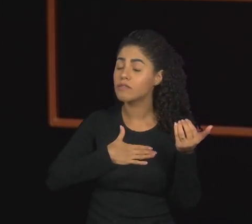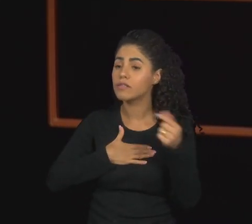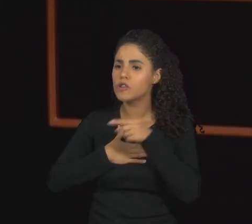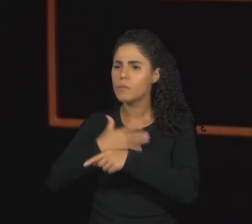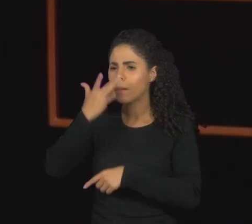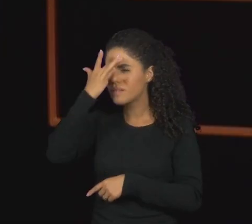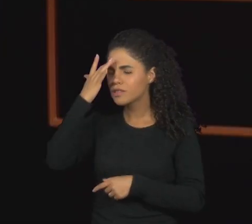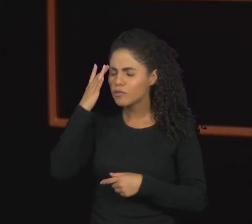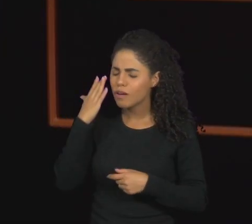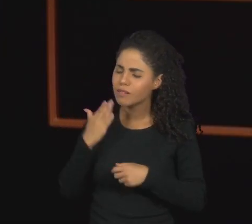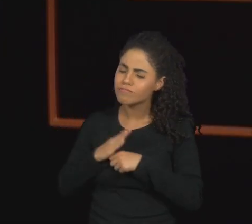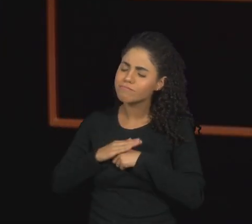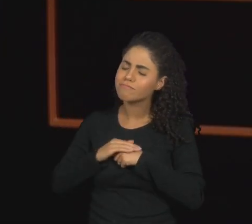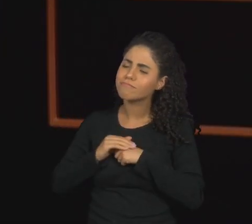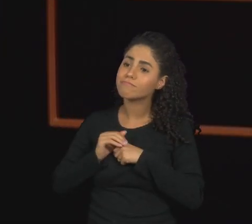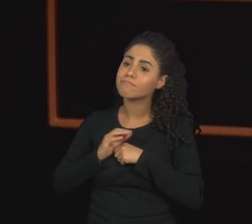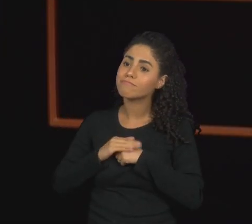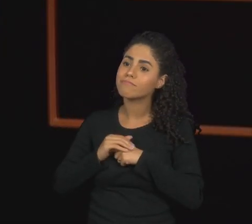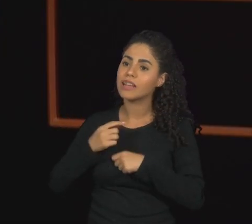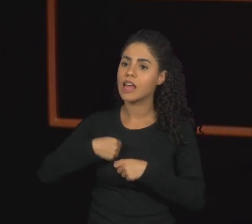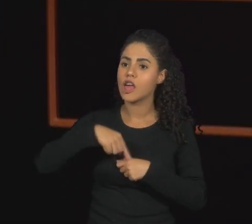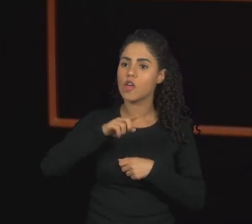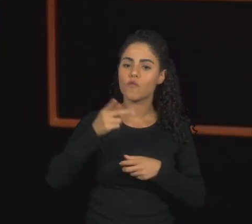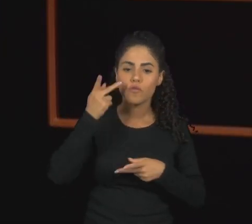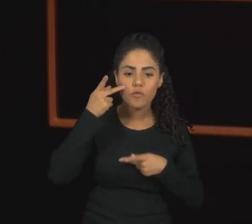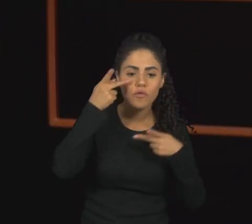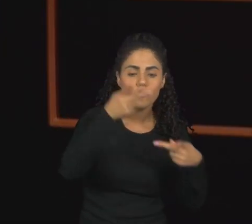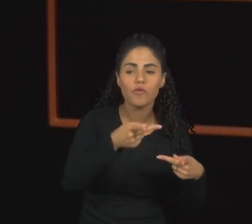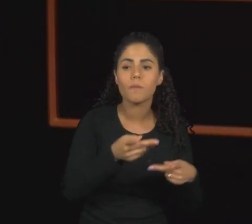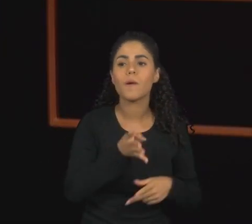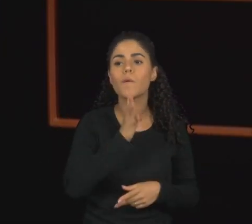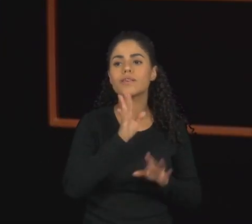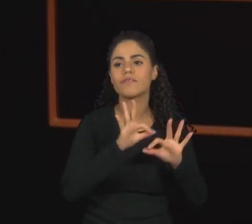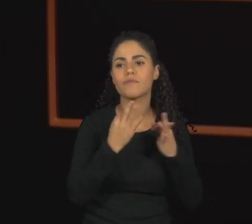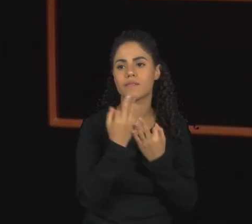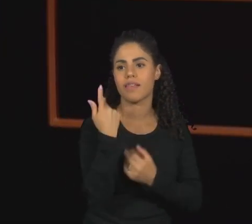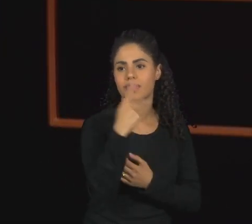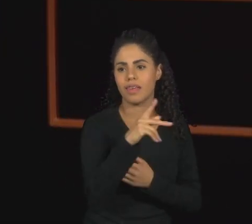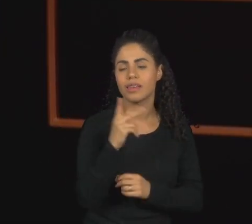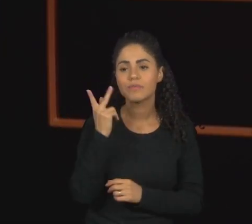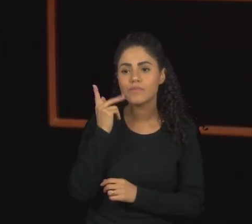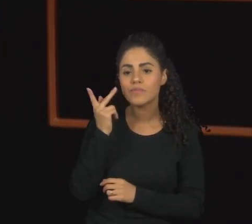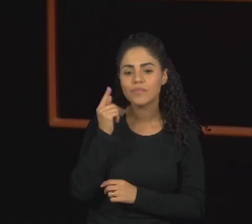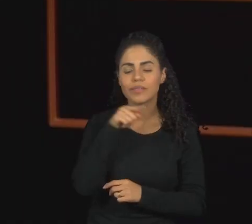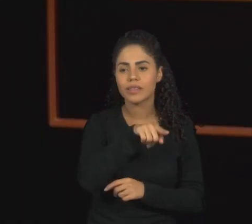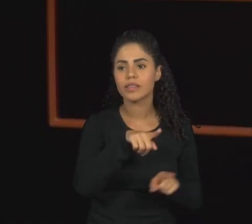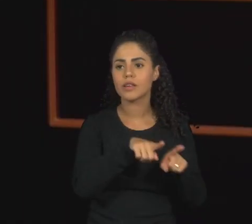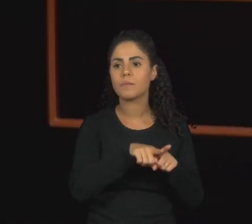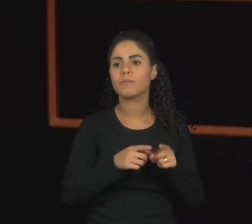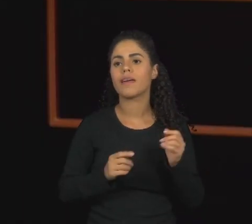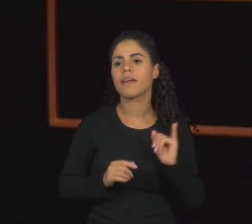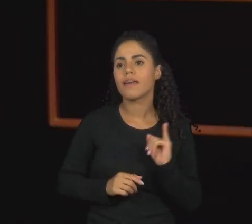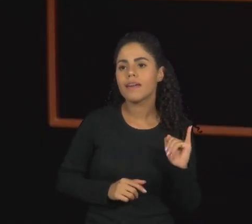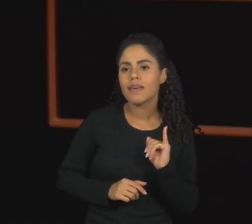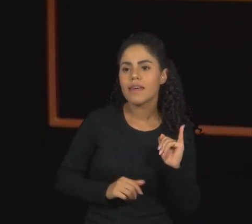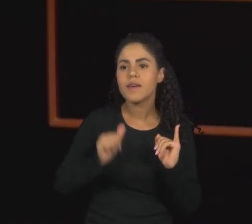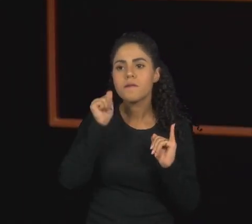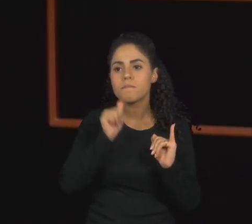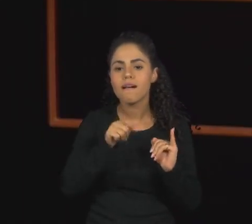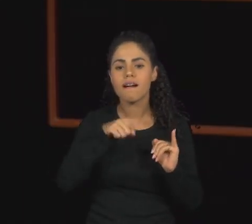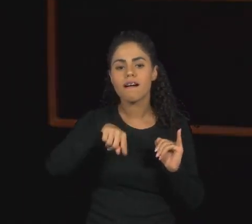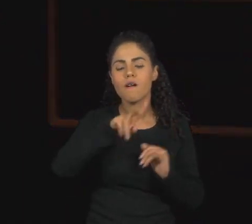muito sensível. Eu fui para o Ceará conhecer sua família, conhecer suas irmãs, conhecer a sua